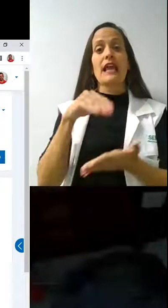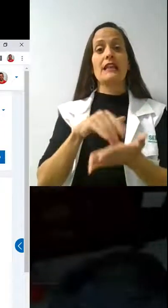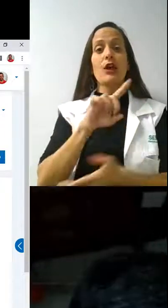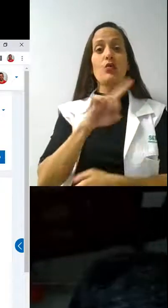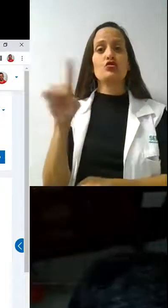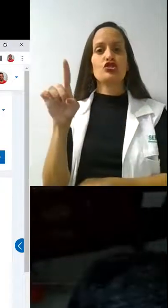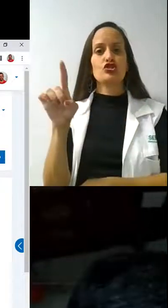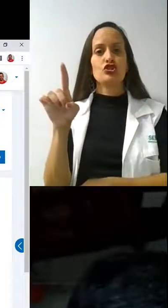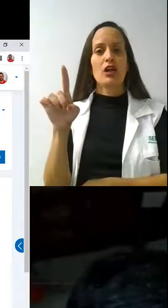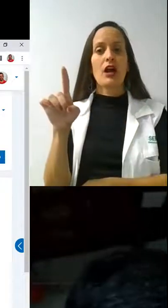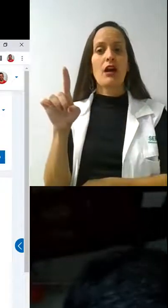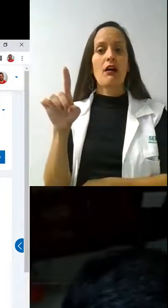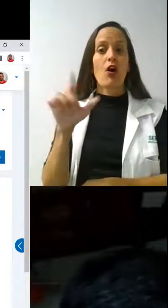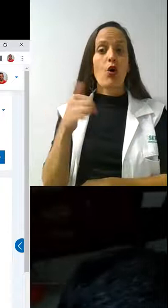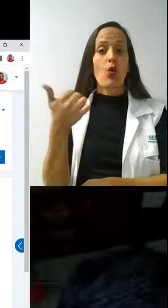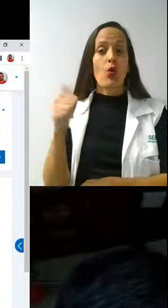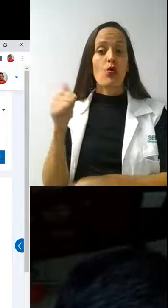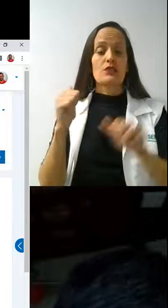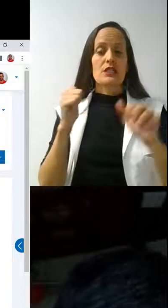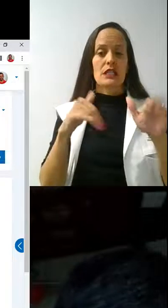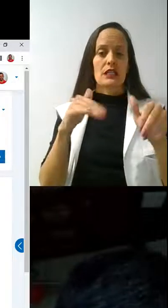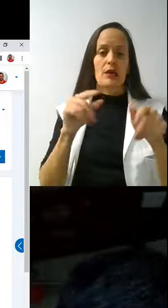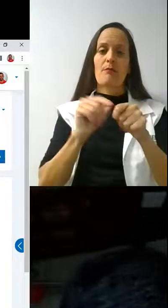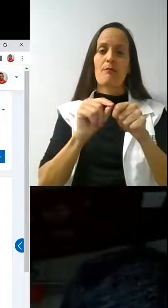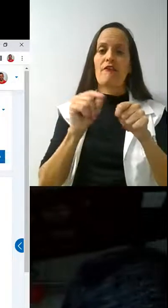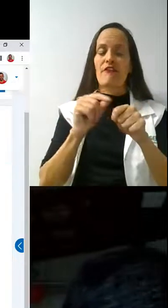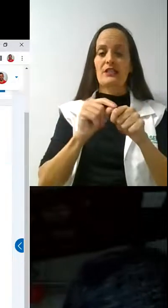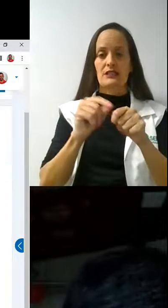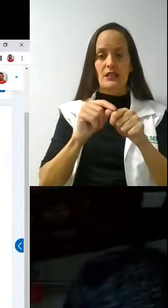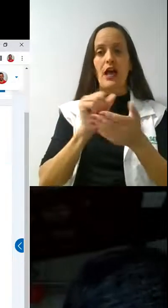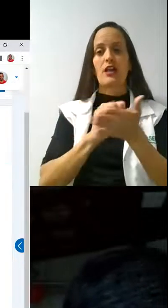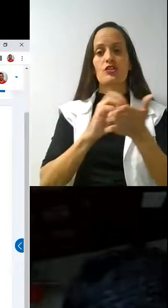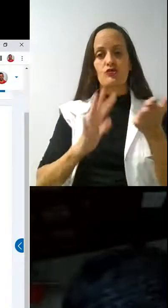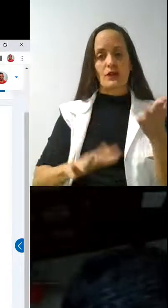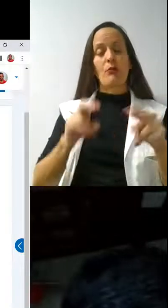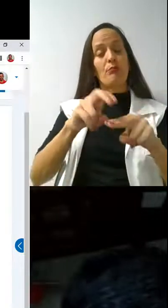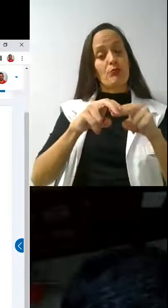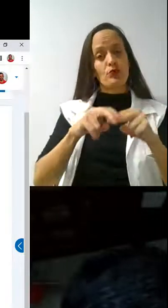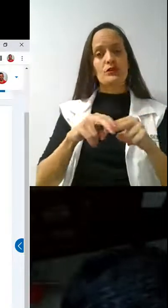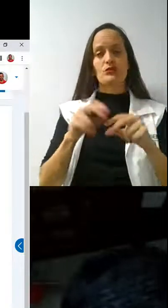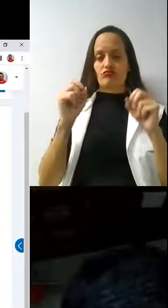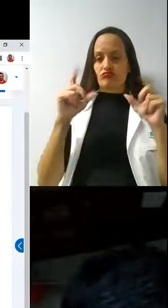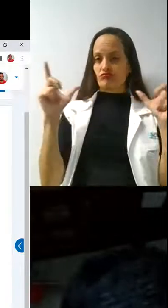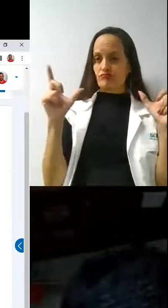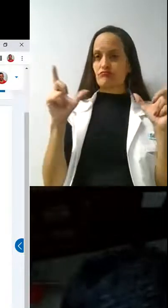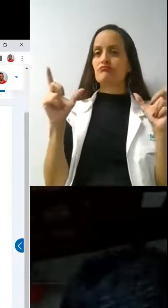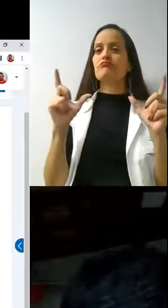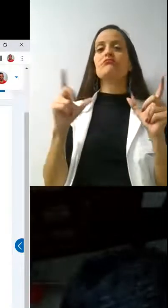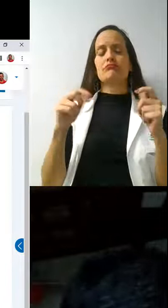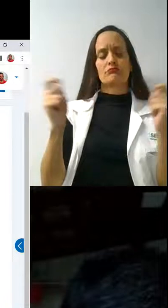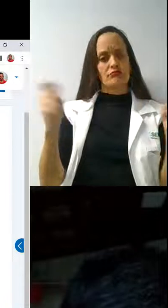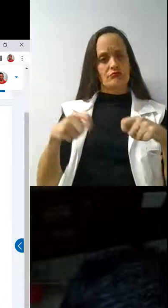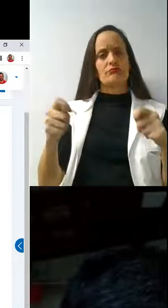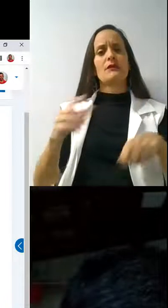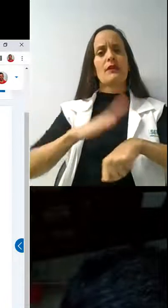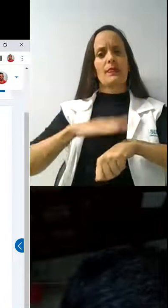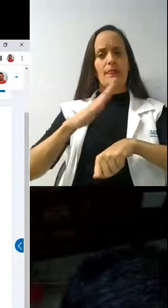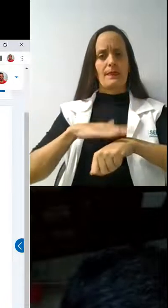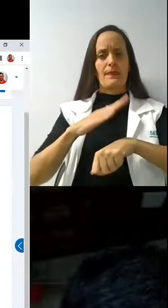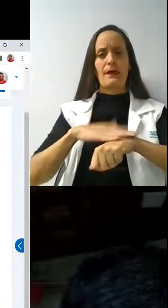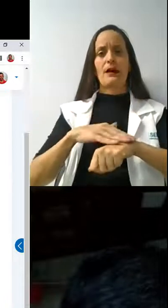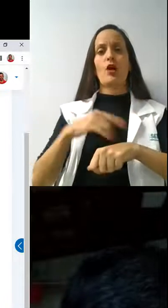tempo, mas vocês vão ver que as atividades são tranquilas, né? Então, por isso que eu deixei aqui ó, só 2 webs para a gente poder explicar a